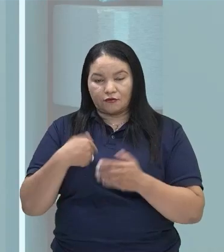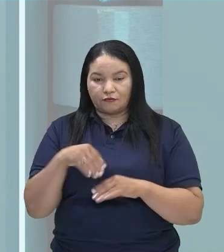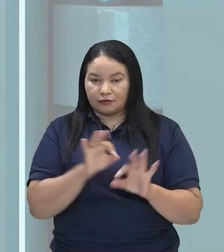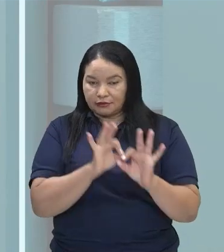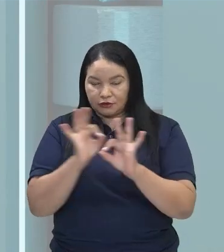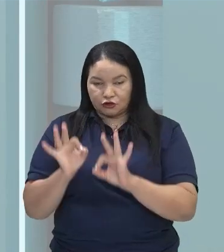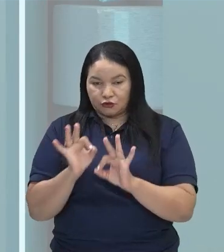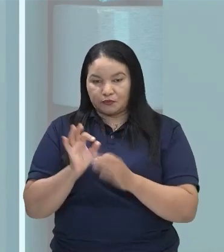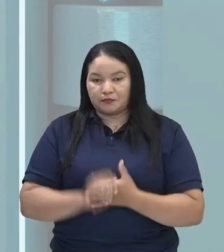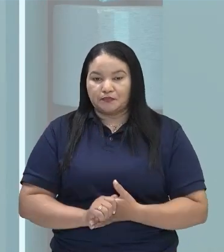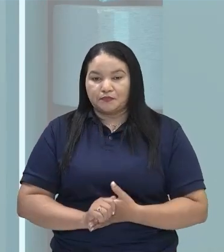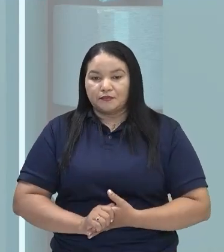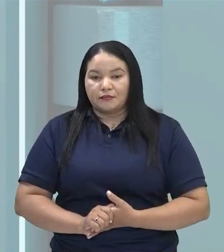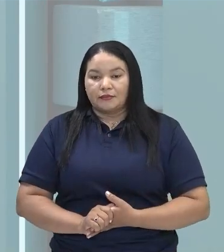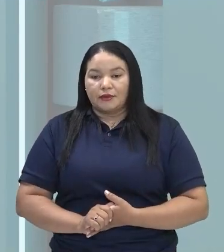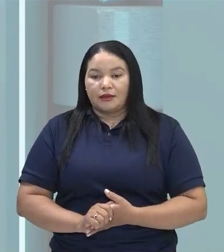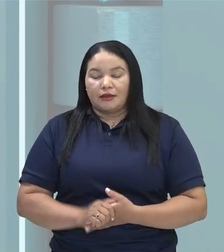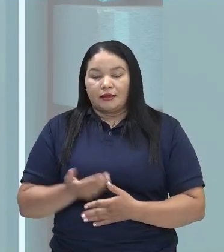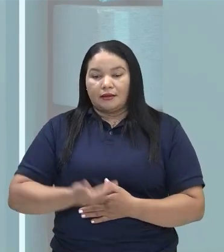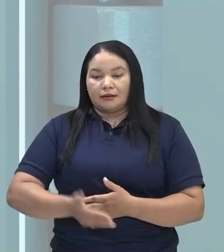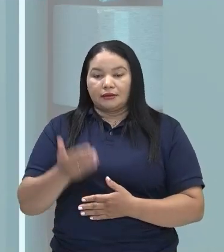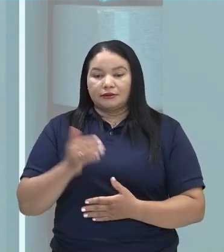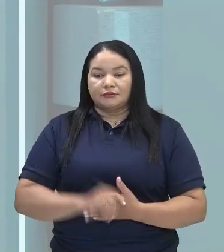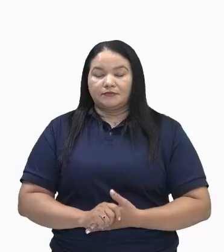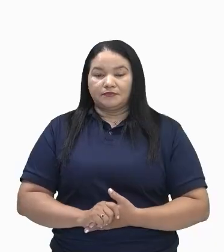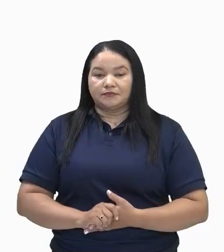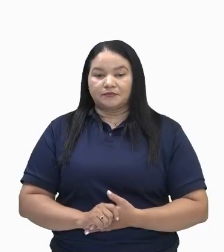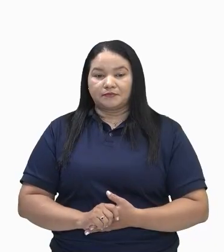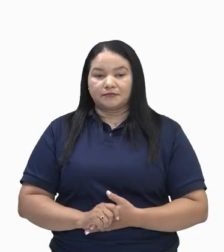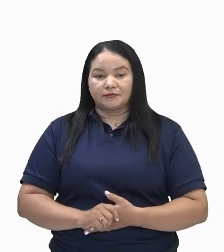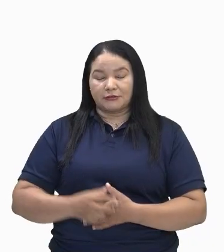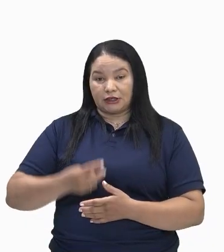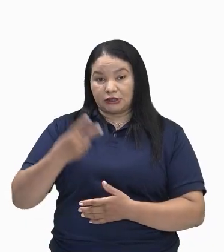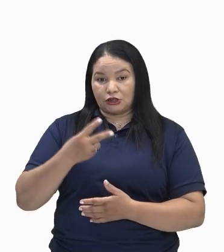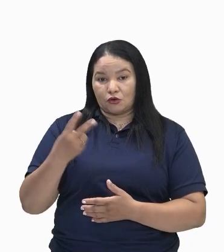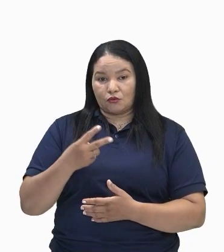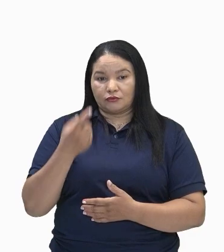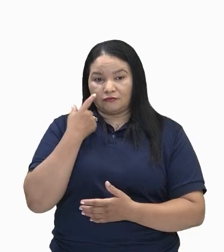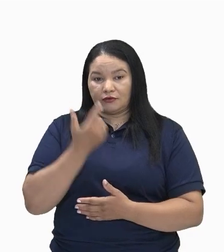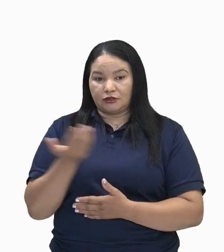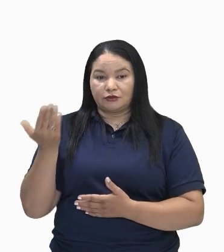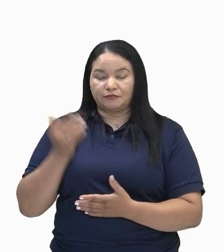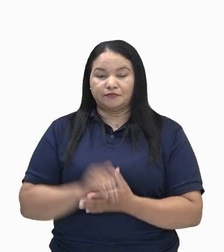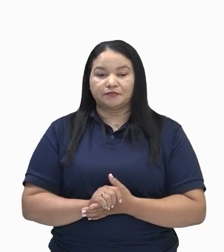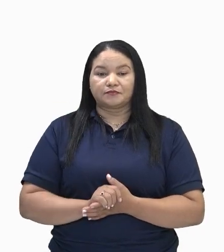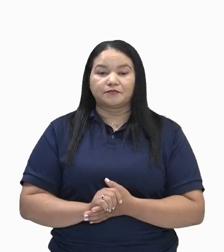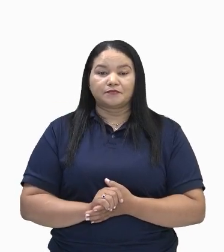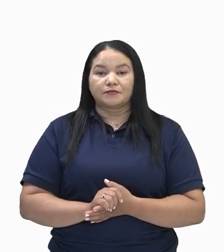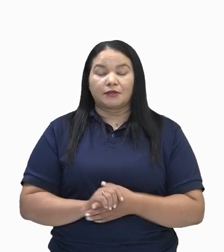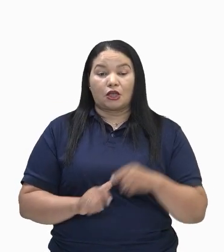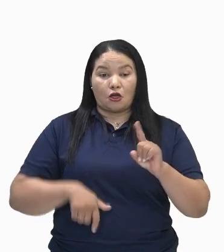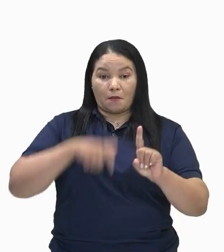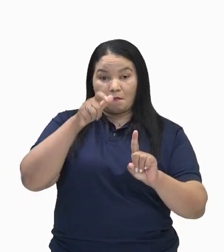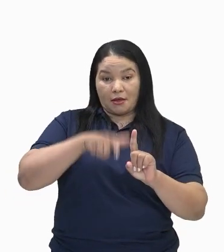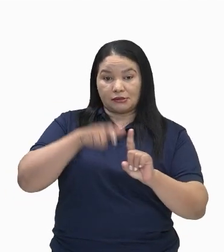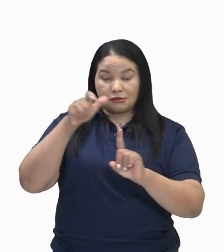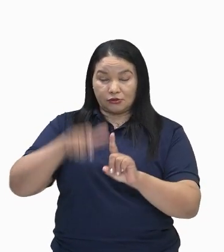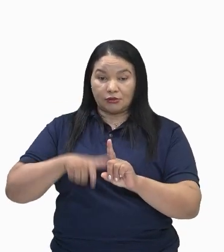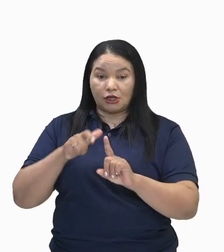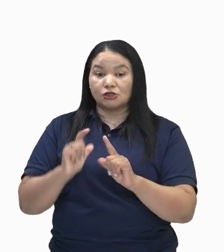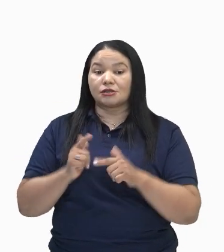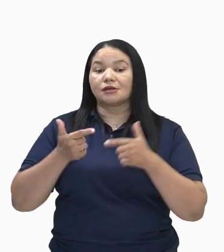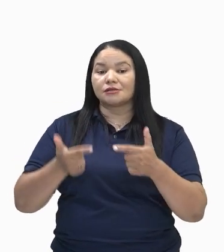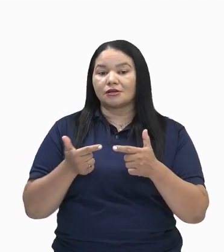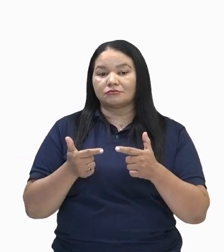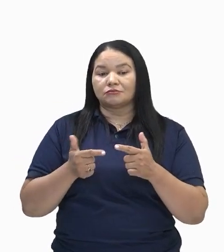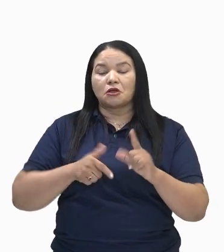assistir. Vamos em frente? Agora, o segundo ponto. Vamos lá, então? Agora, sobre os personagens e a atuação. Bom, quem é